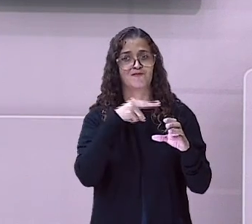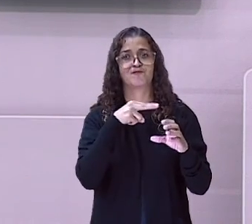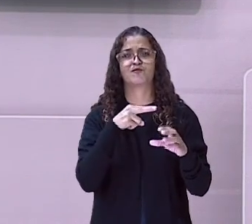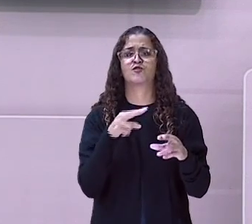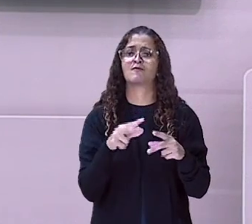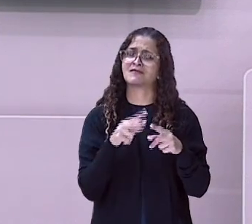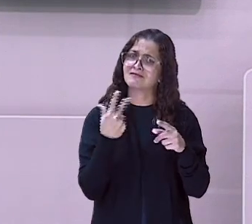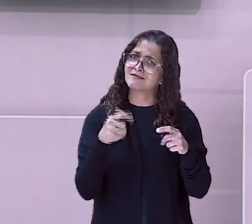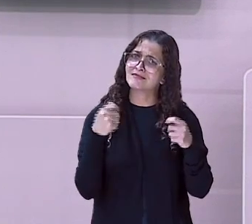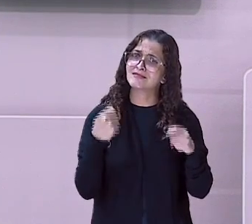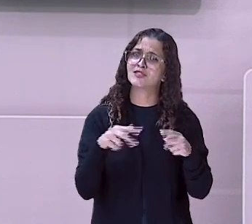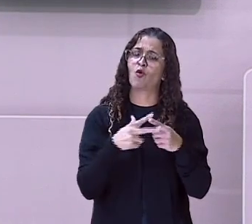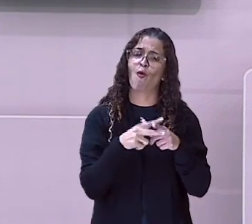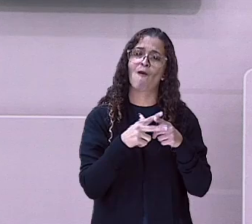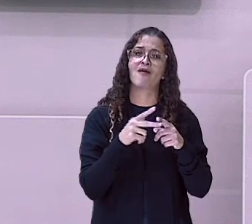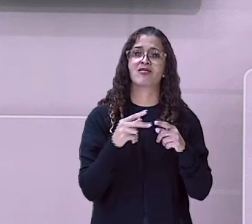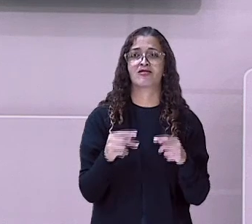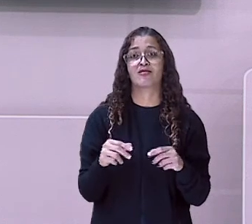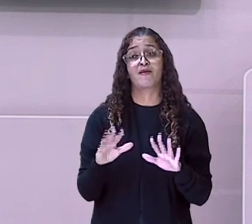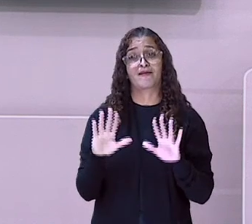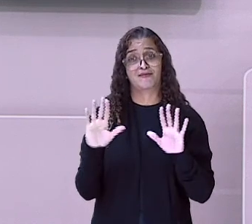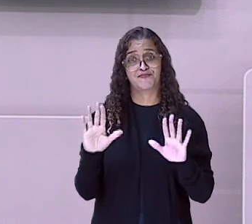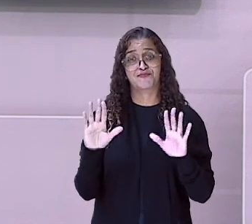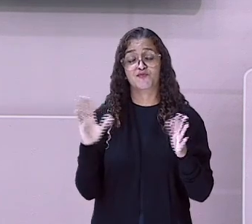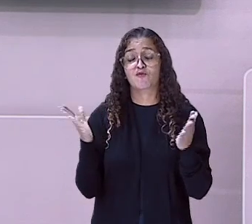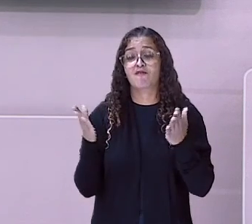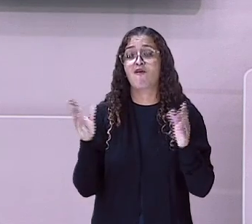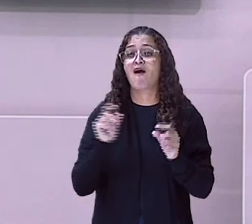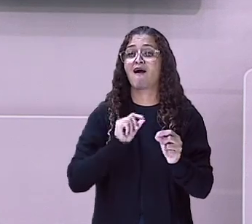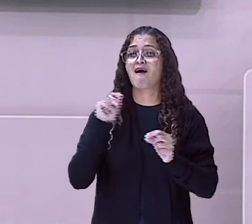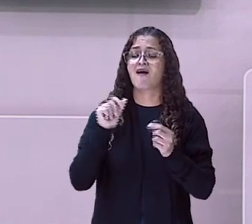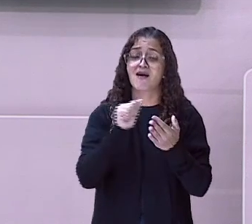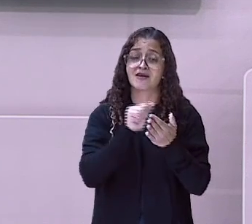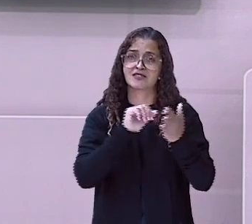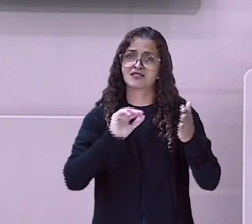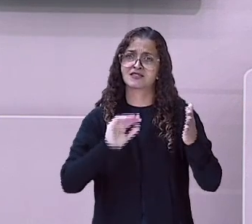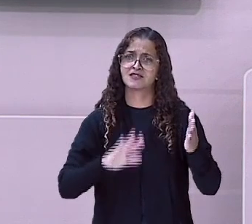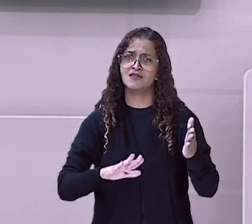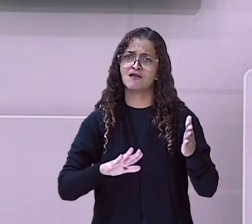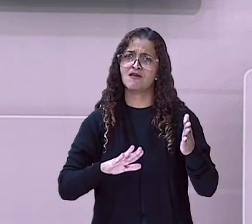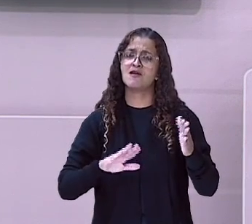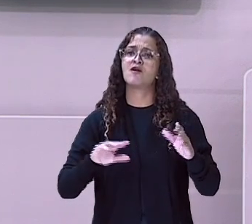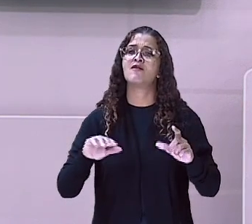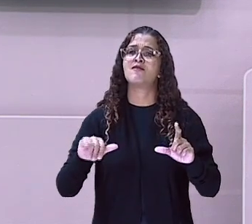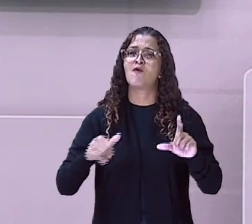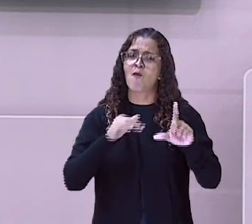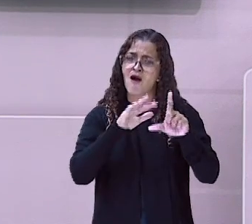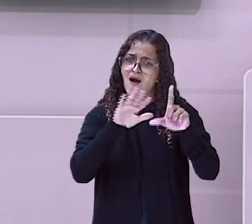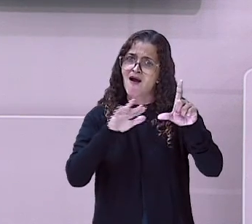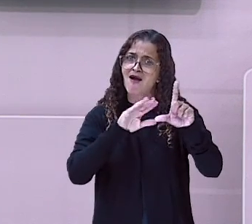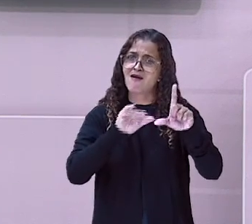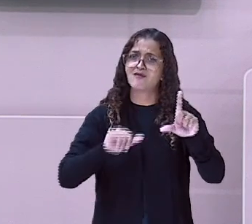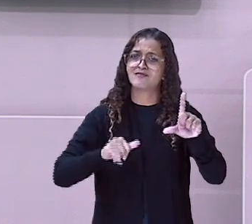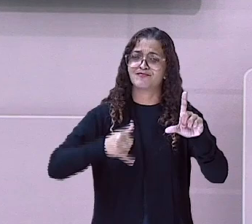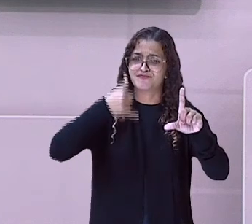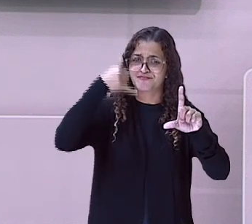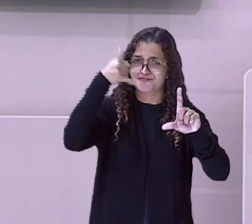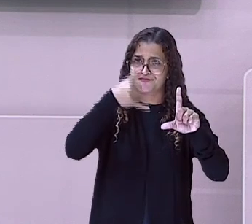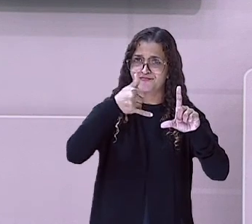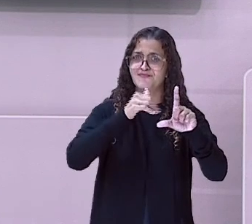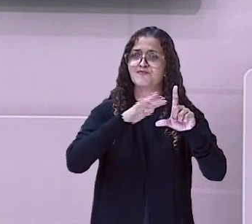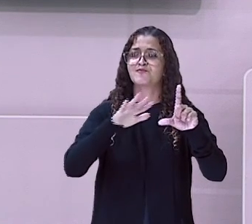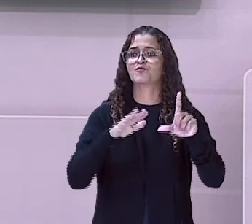nossas atividades na plataforma SMED GV, aponte a câmera do seu celular na imagem que aparece no canto